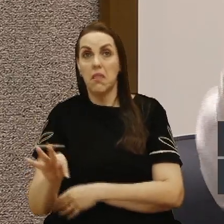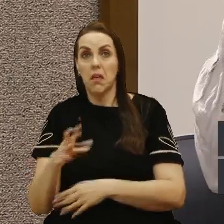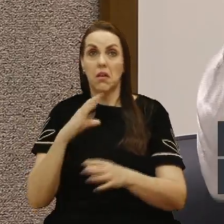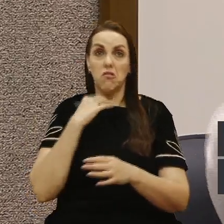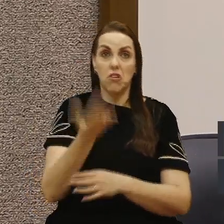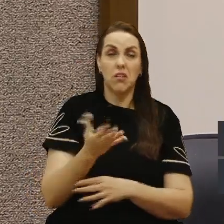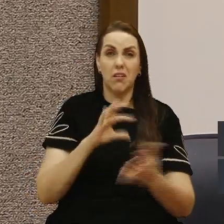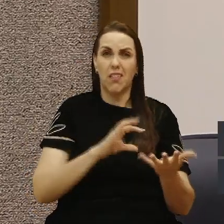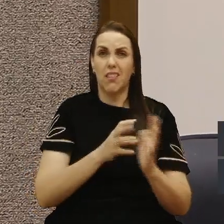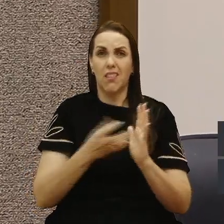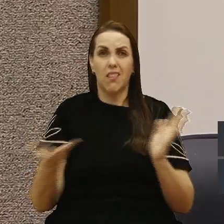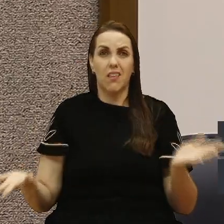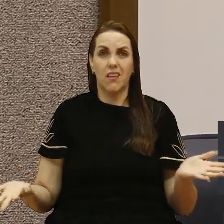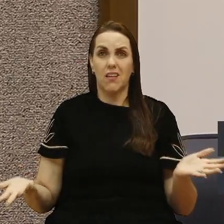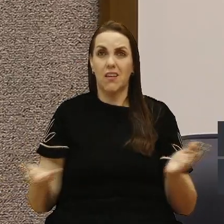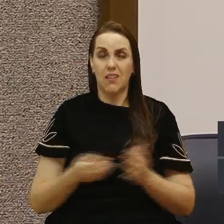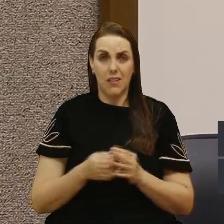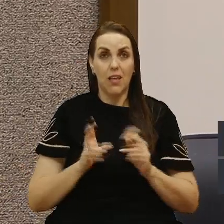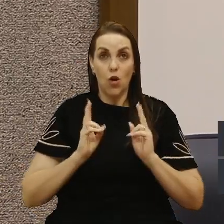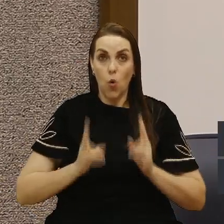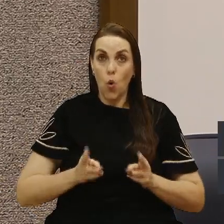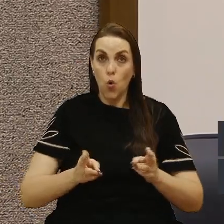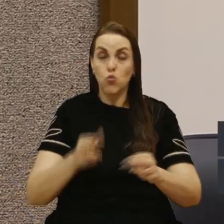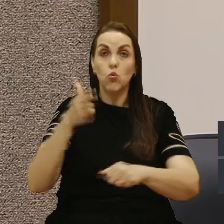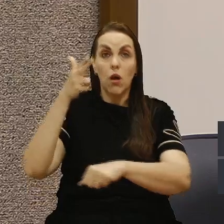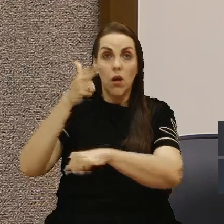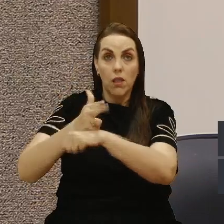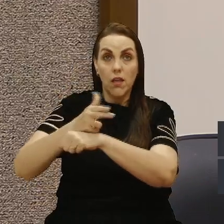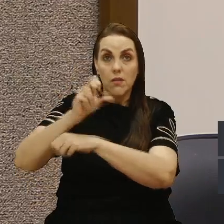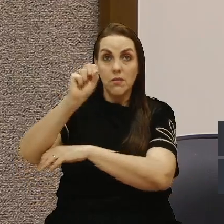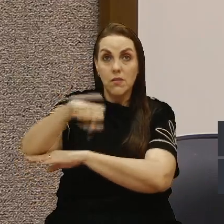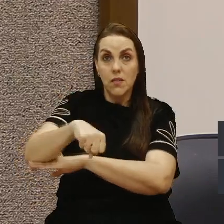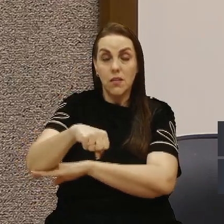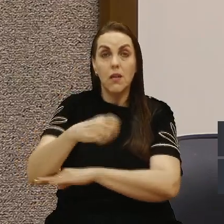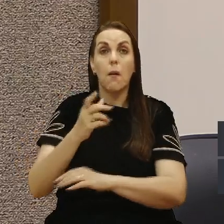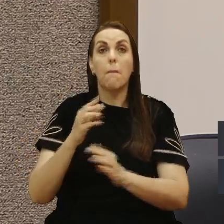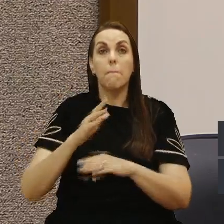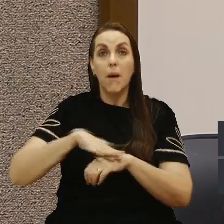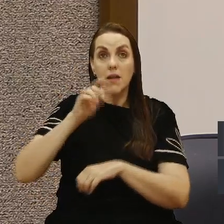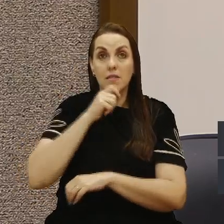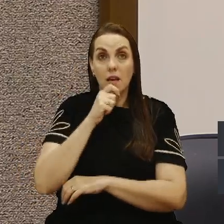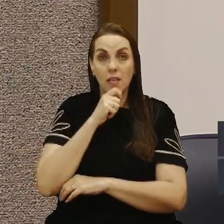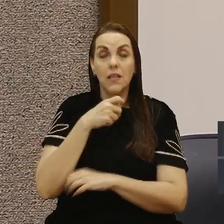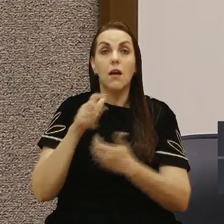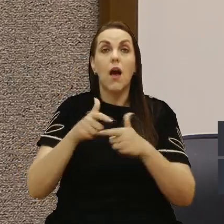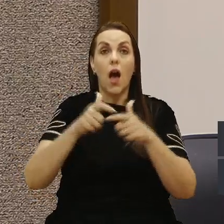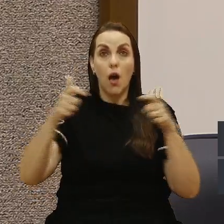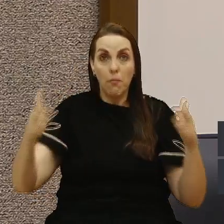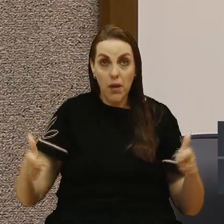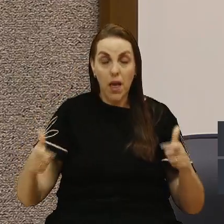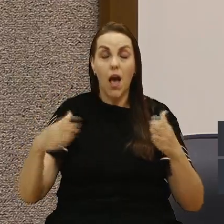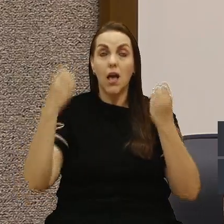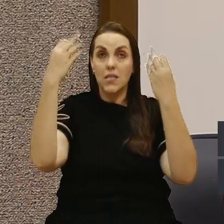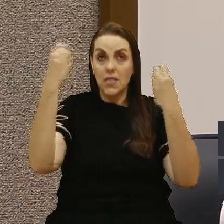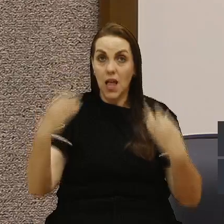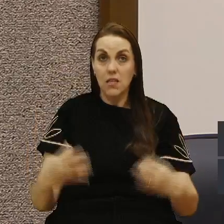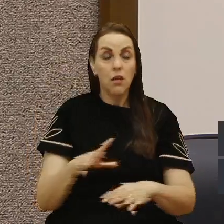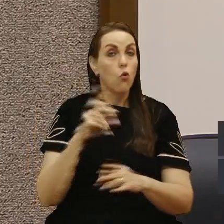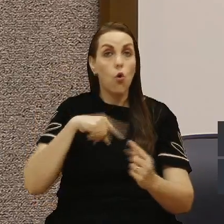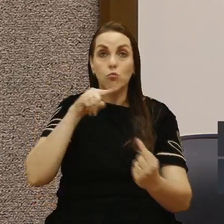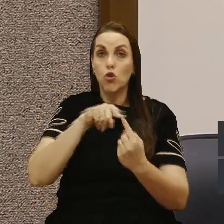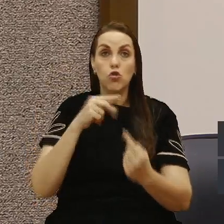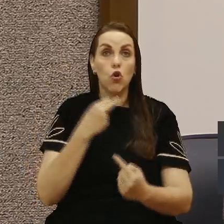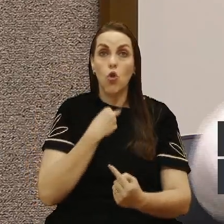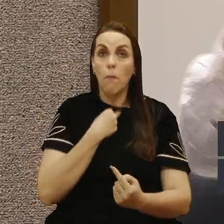acredito que a gente tem que ter a manutenção dos radares e, mais do que isso, se houver necessidade de ampliação da sinalização, porque o nosso objetivo não pode